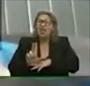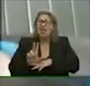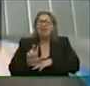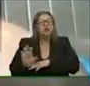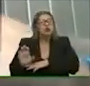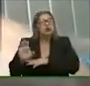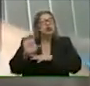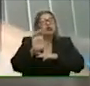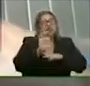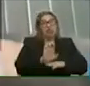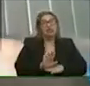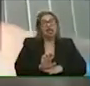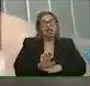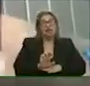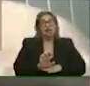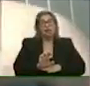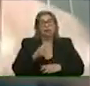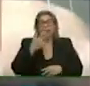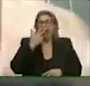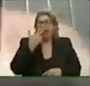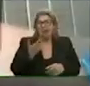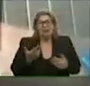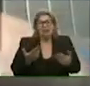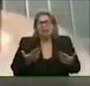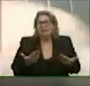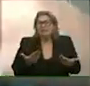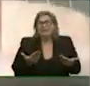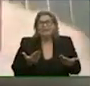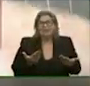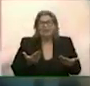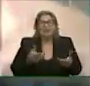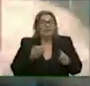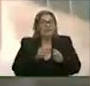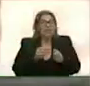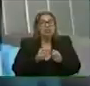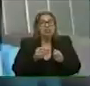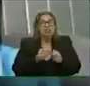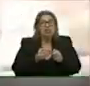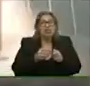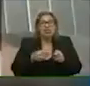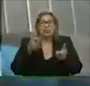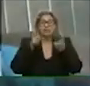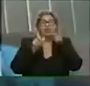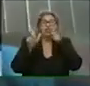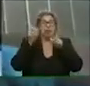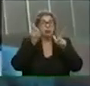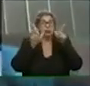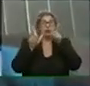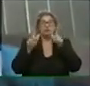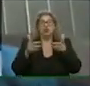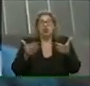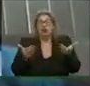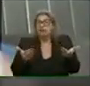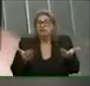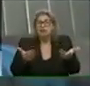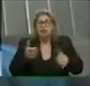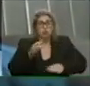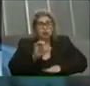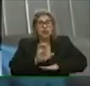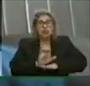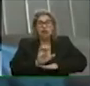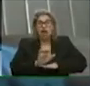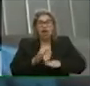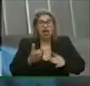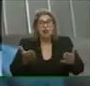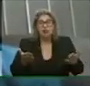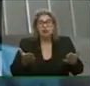estados. Apesar de acharmos que nós façamos e fizemos tantas façanhas, nós somos um estado que é evidente